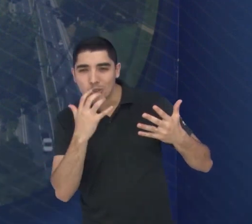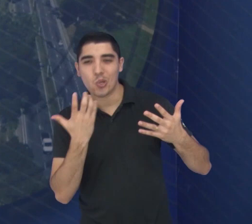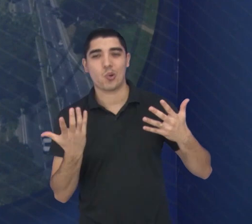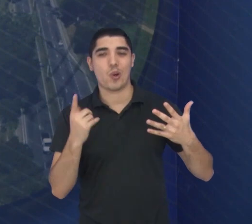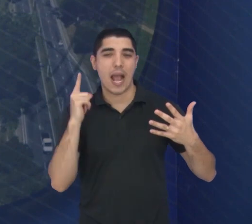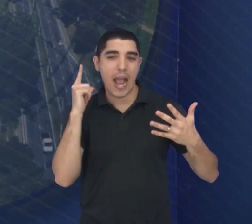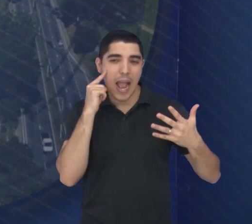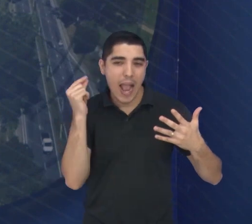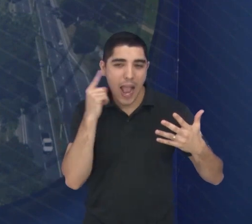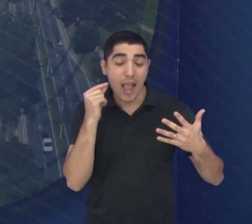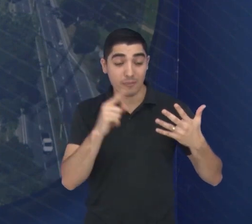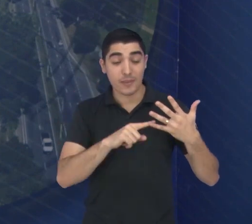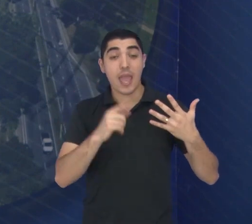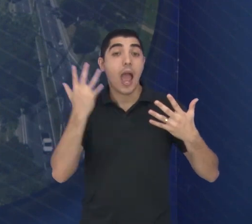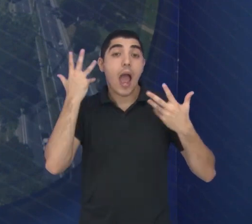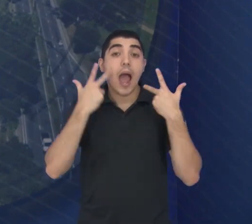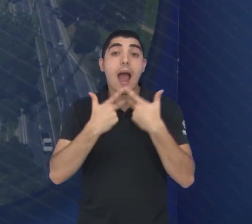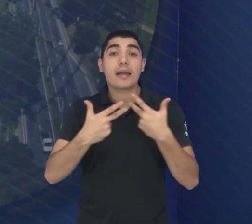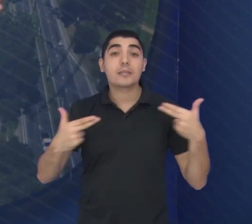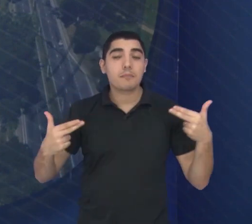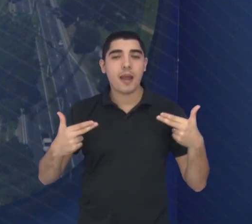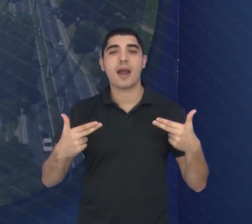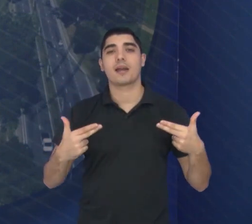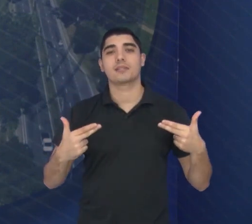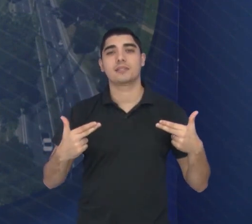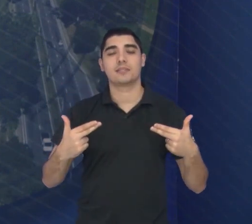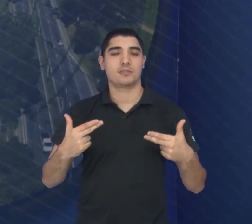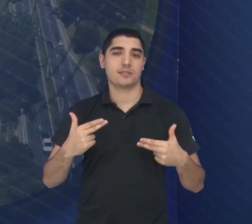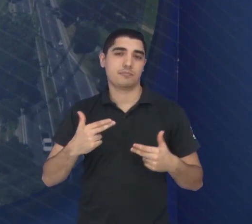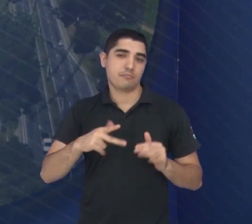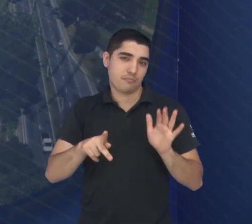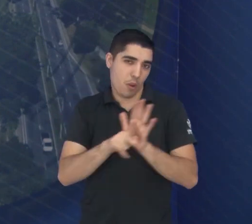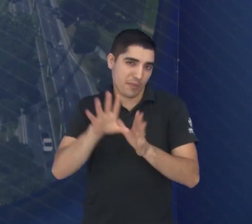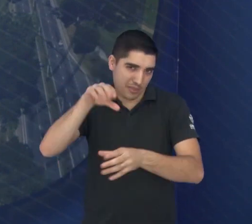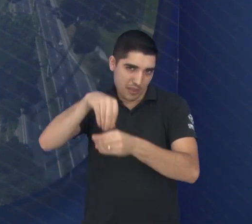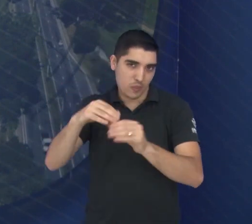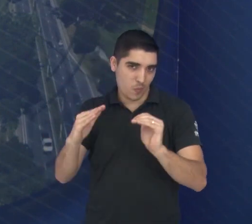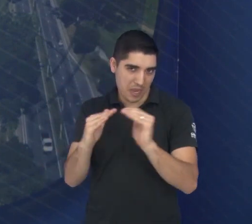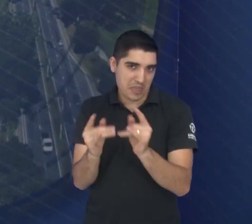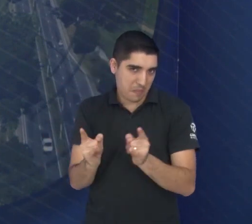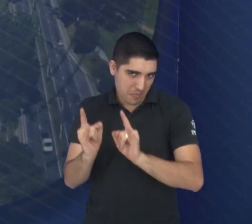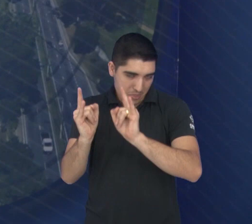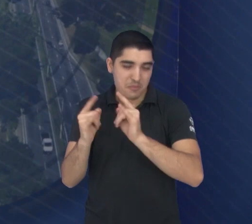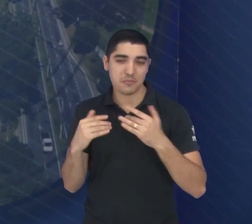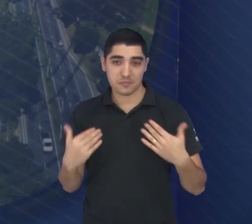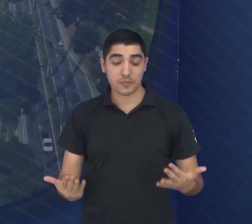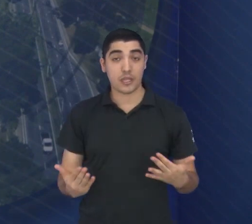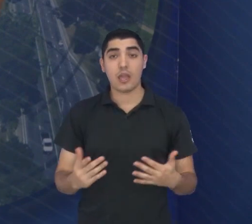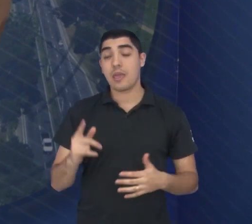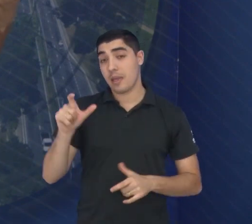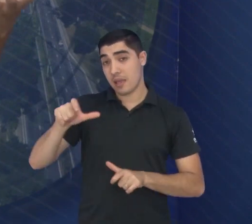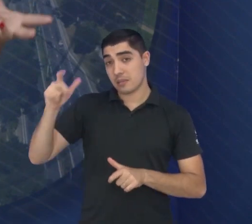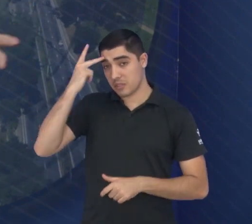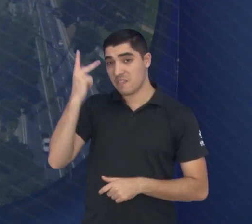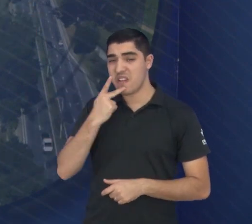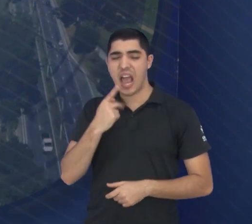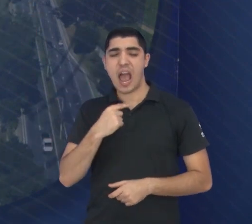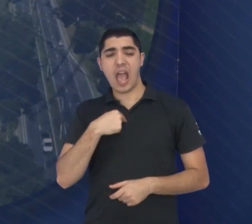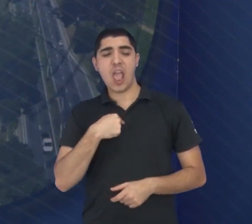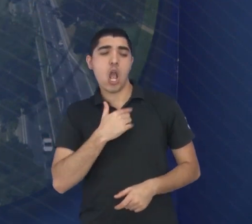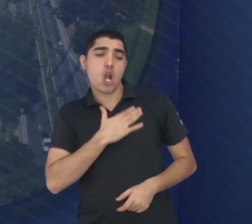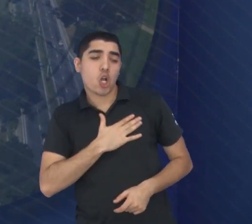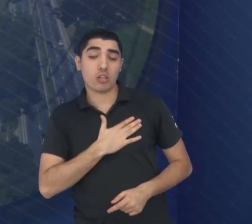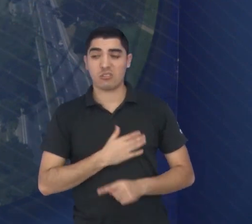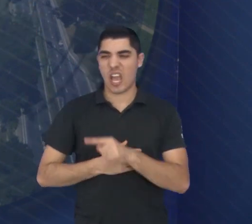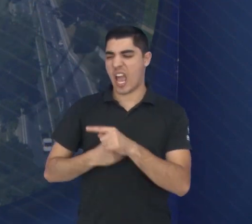gato, animais de estimação de uma maneira geral é um assunto também, porque tem aquela famosa história, uns gostam,